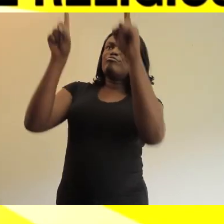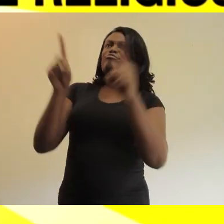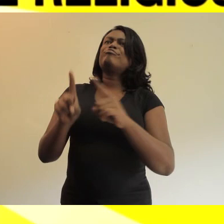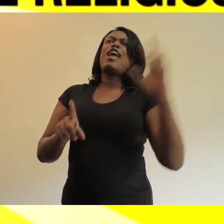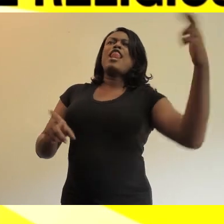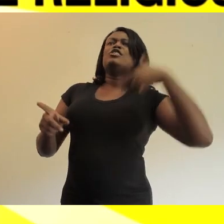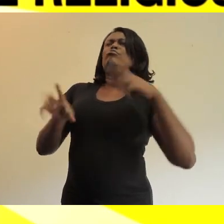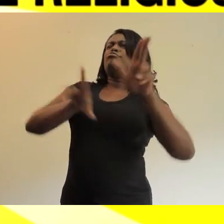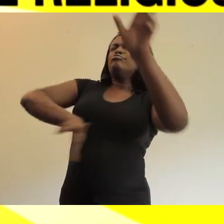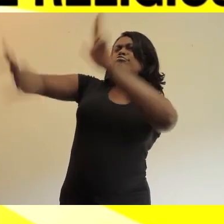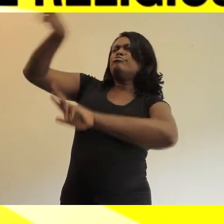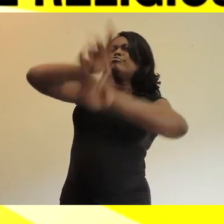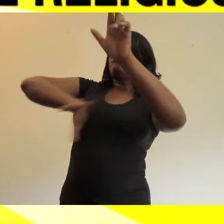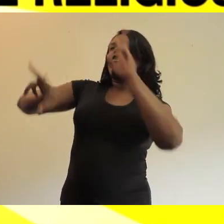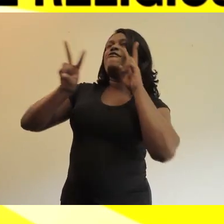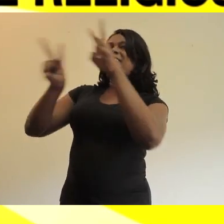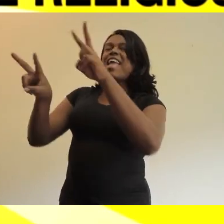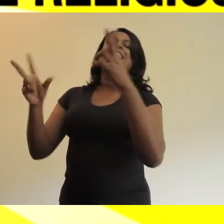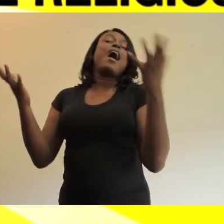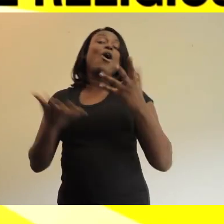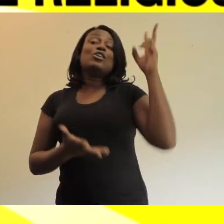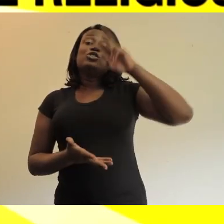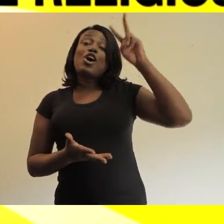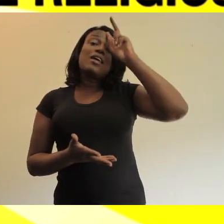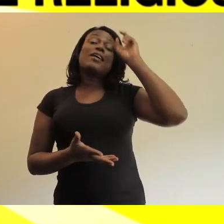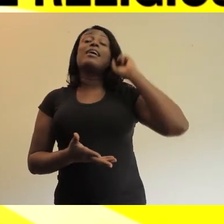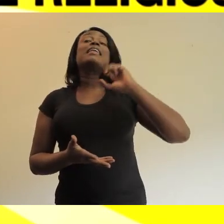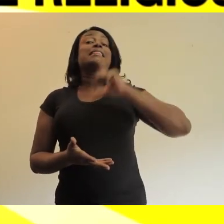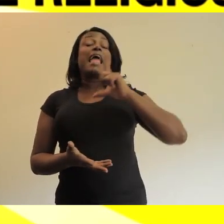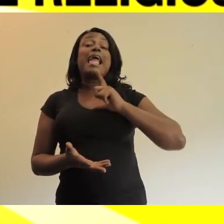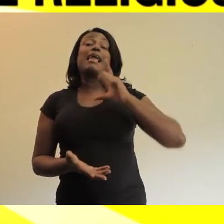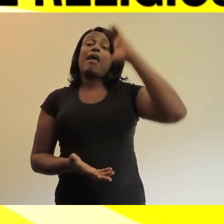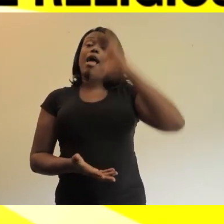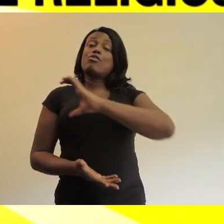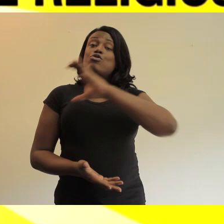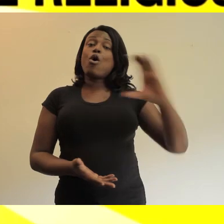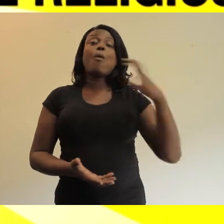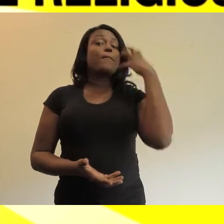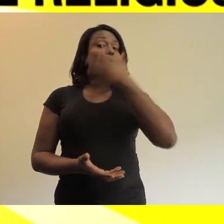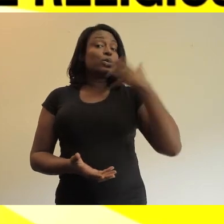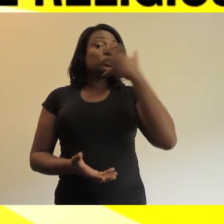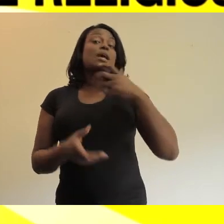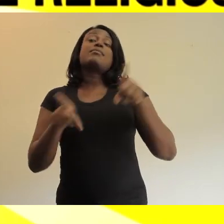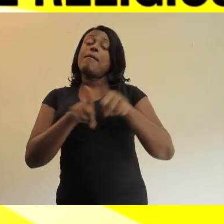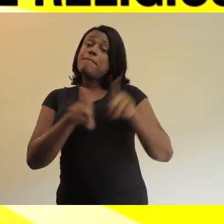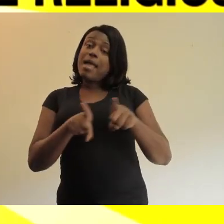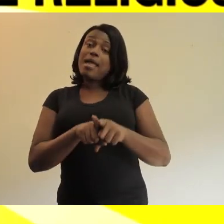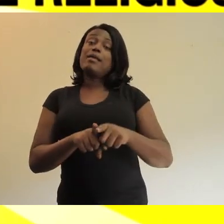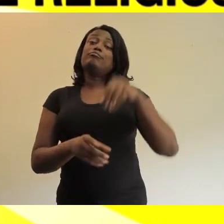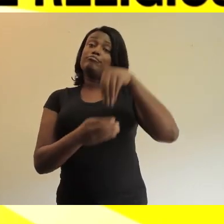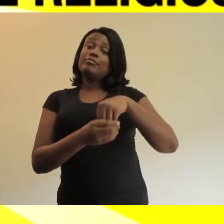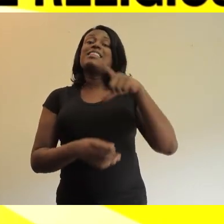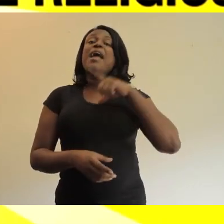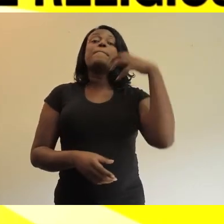diversas formas como por exemplo nas quadrinhas nas canções do catolicismo popular e até mesmo na música popular brasileira há